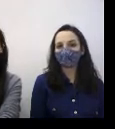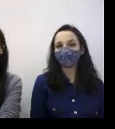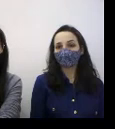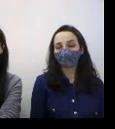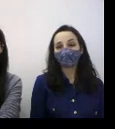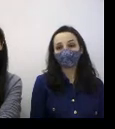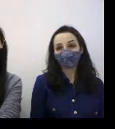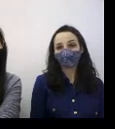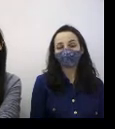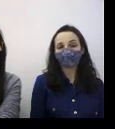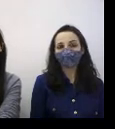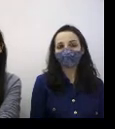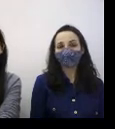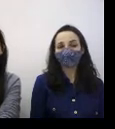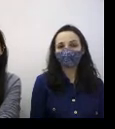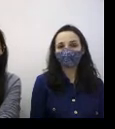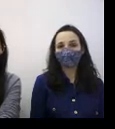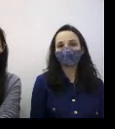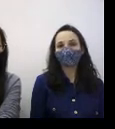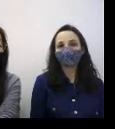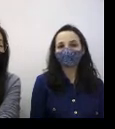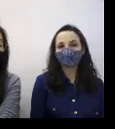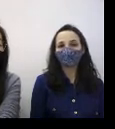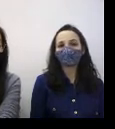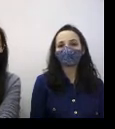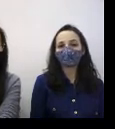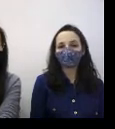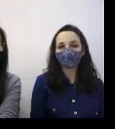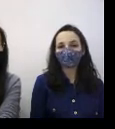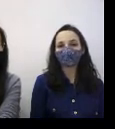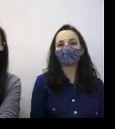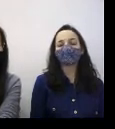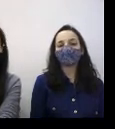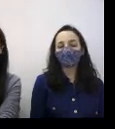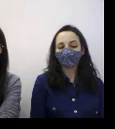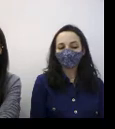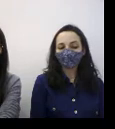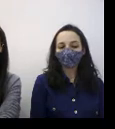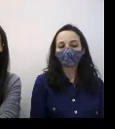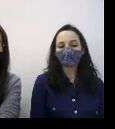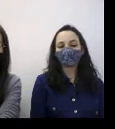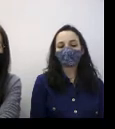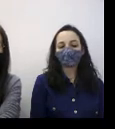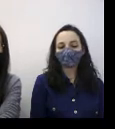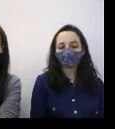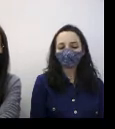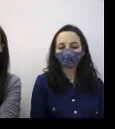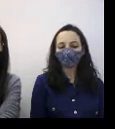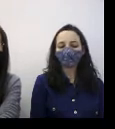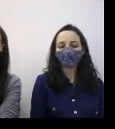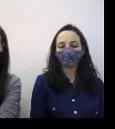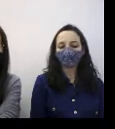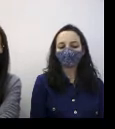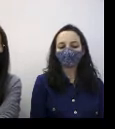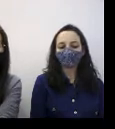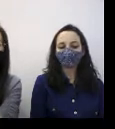os adultos, né, dificuldades de se expressar, tudo está acontecendo, elas estão aprendendo, né, sobre os sentimentos,